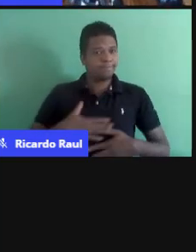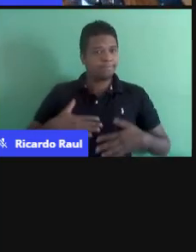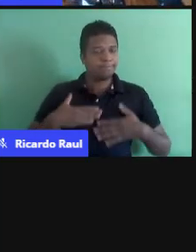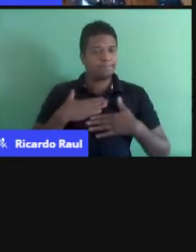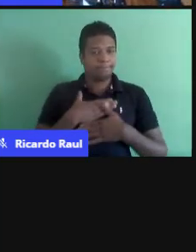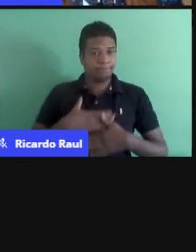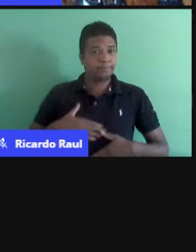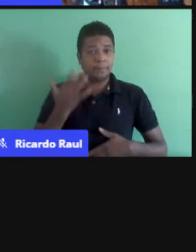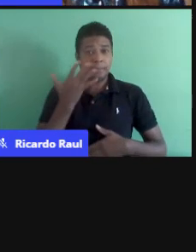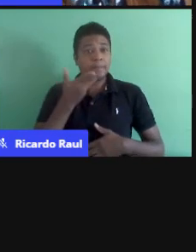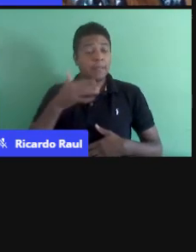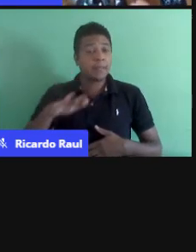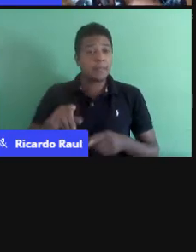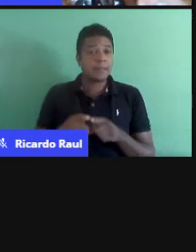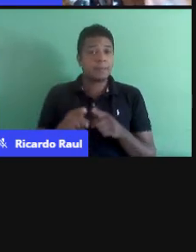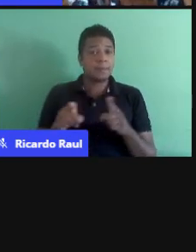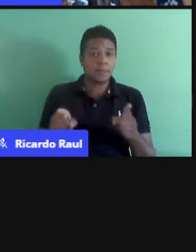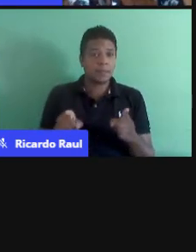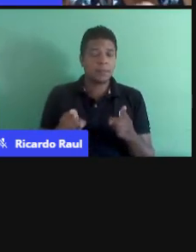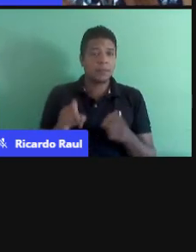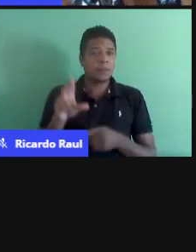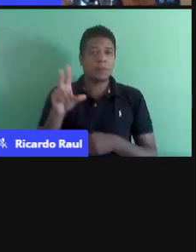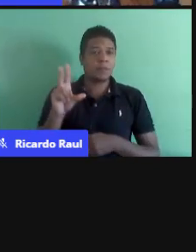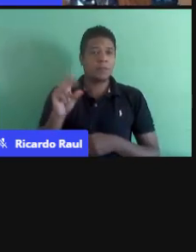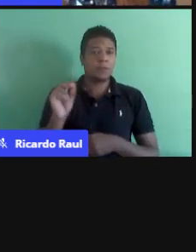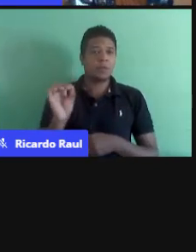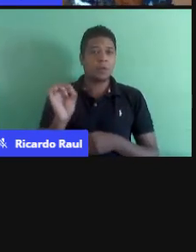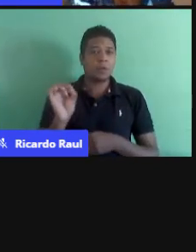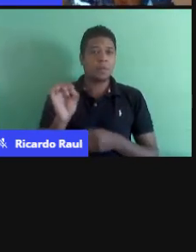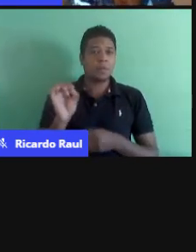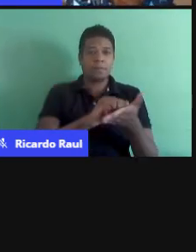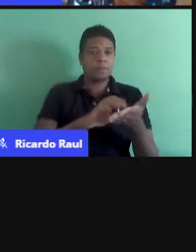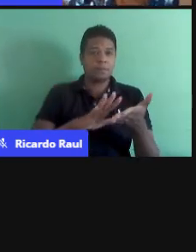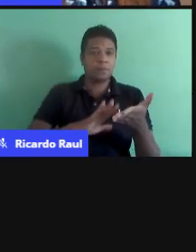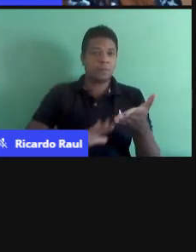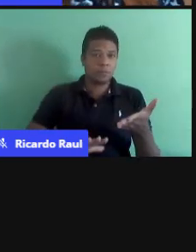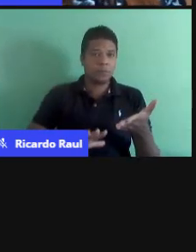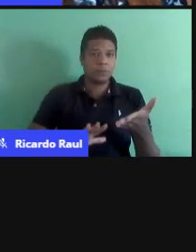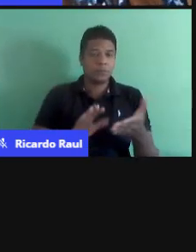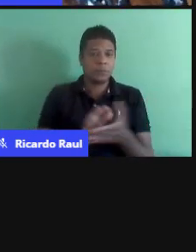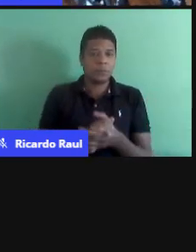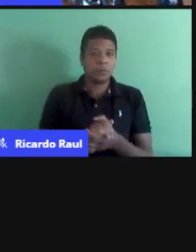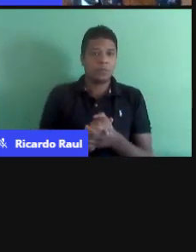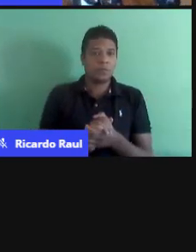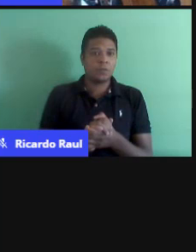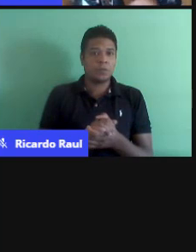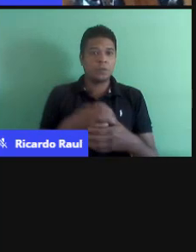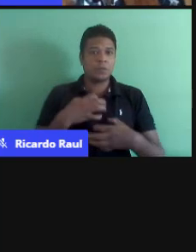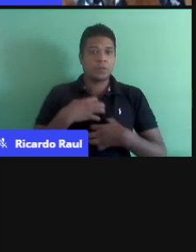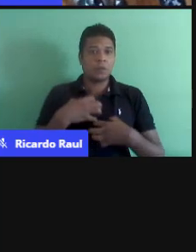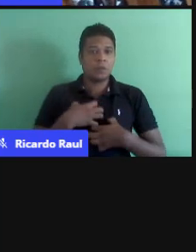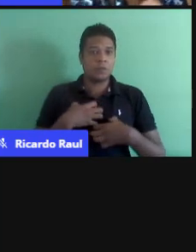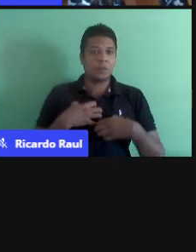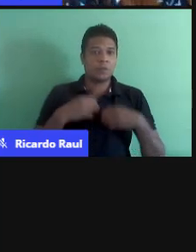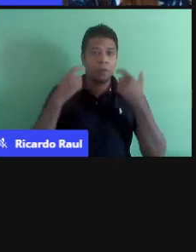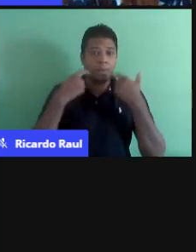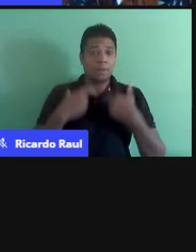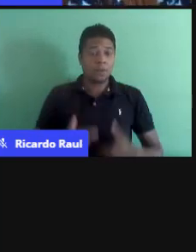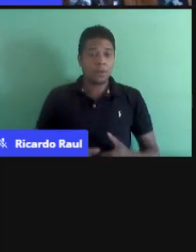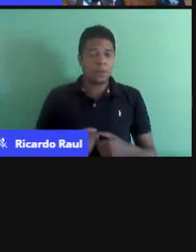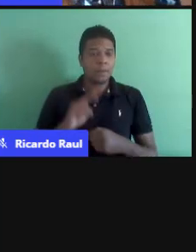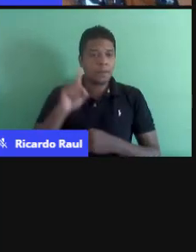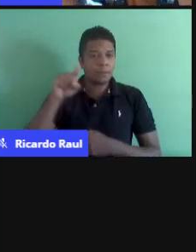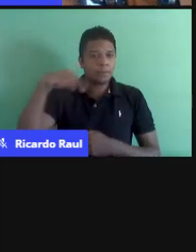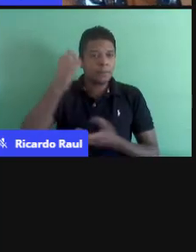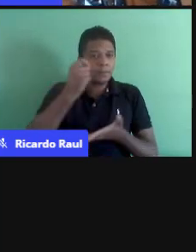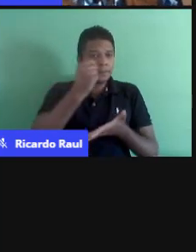ela, mas isso não é só uma atividade sensório-motora, porque com o tempo esses rabiscos